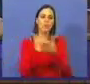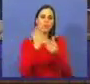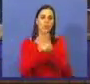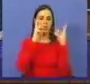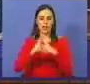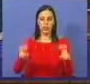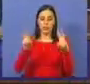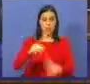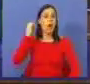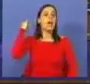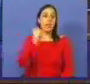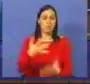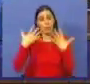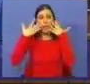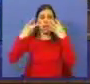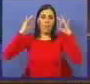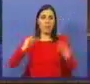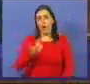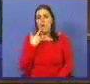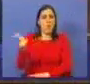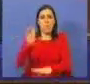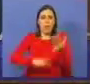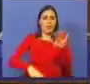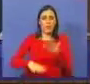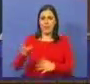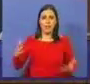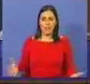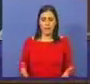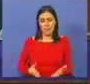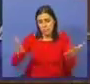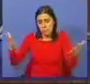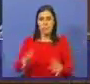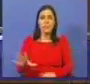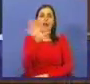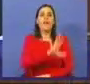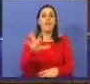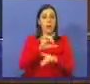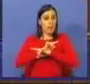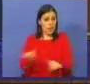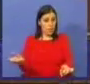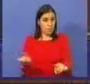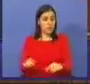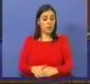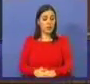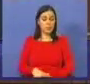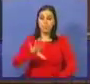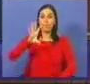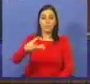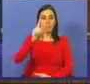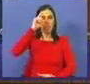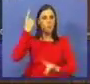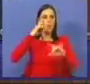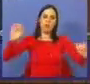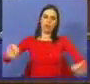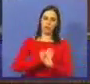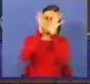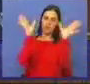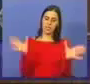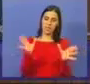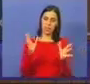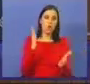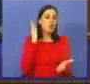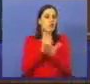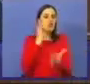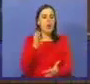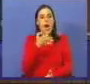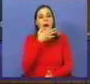investigação criminal, o que evidentemente não pode fazer. Ou seja, a forma de impedir que o país seja esclarecido é